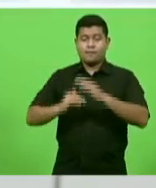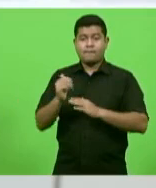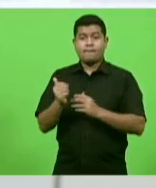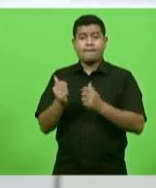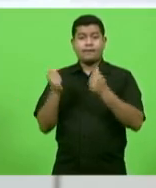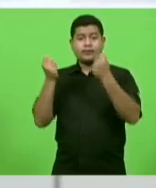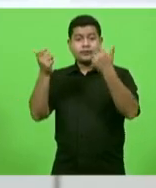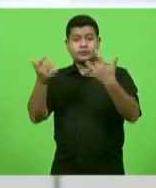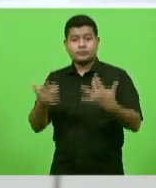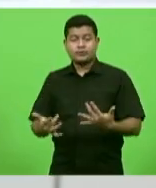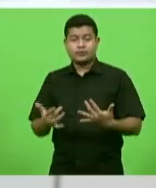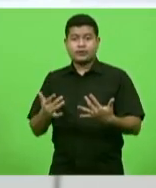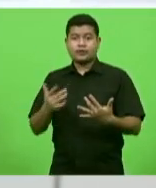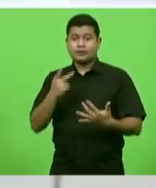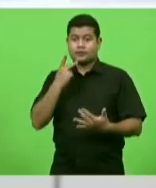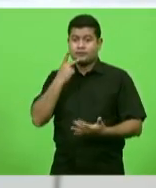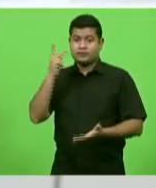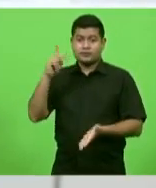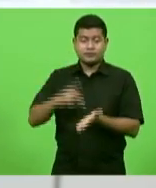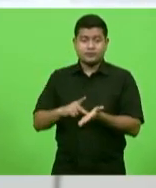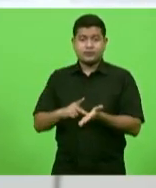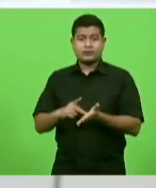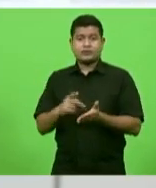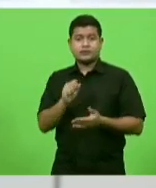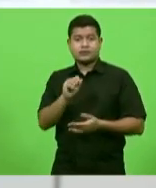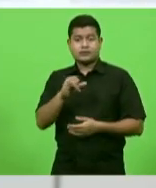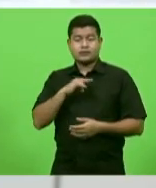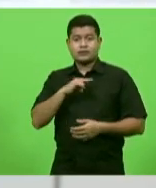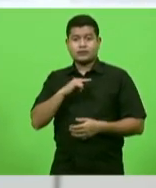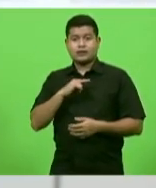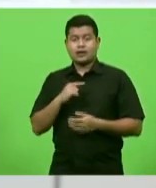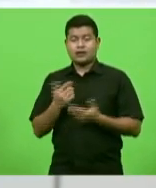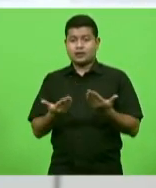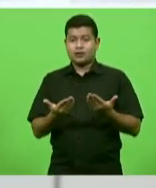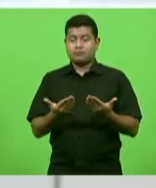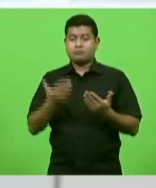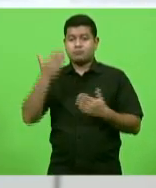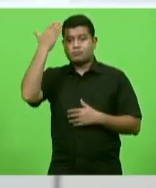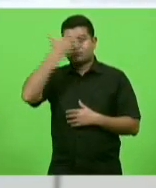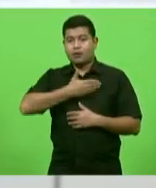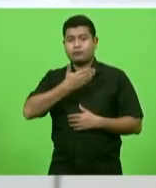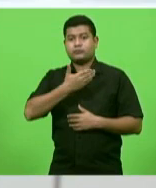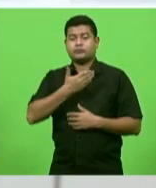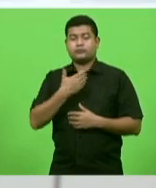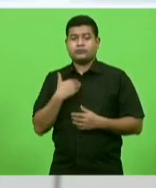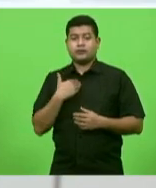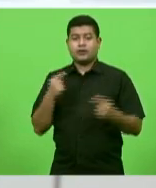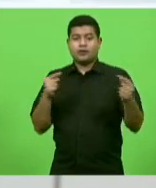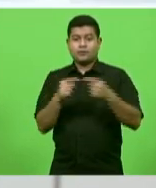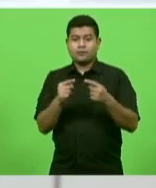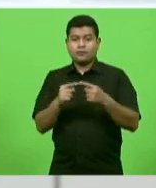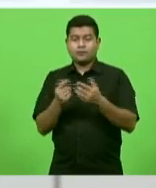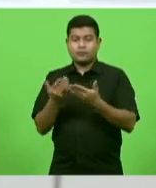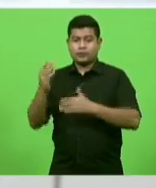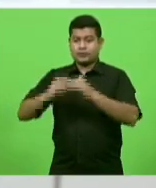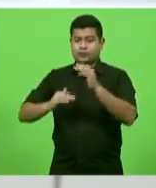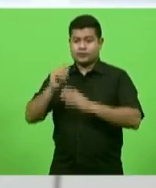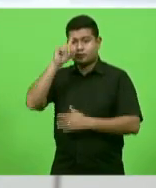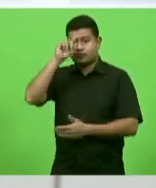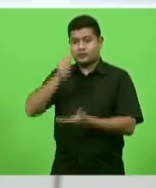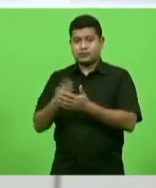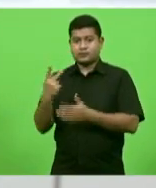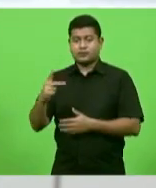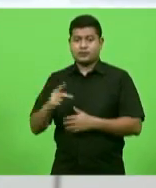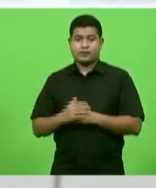revelar sequer indícios de autoria e materialidade indispensáveis ao reconhecimento da justa causa